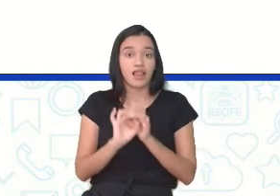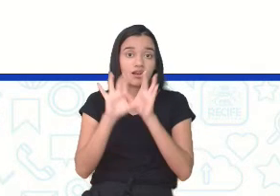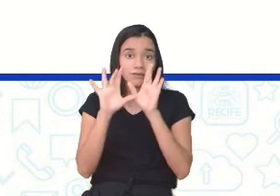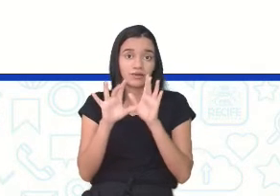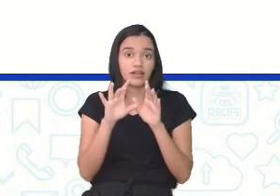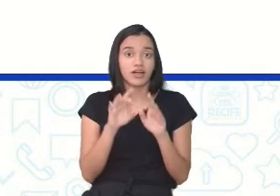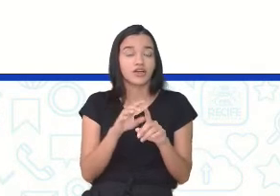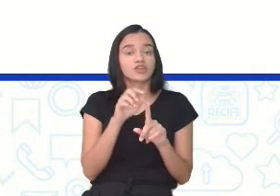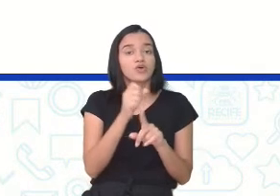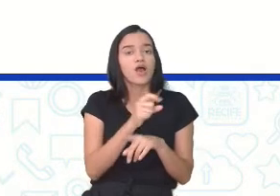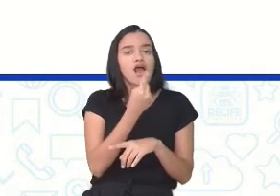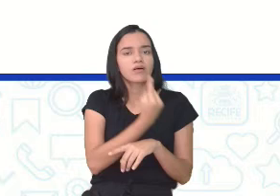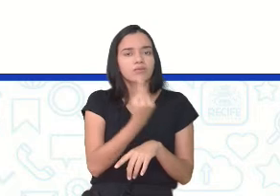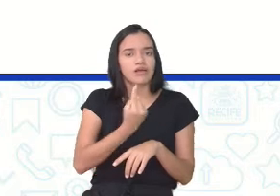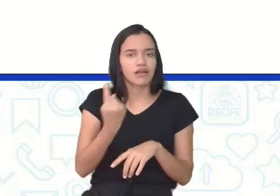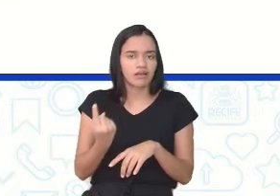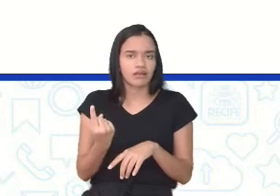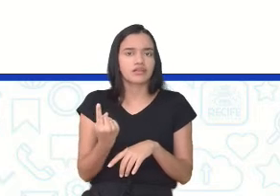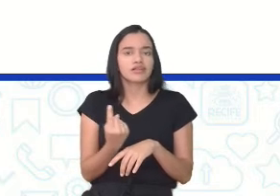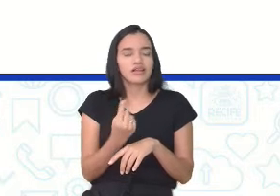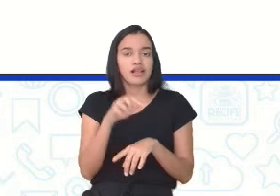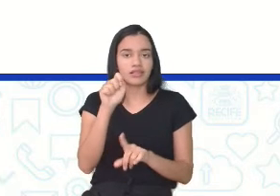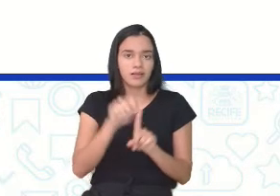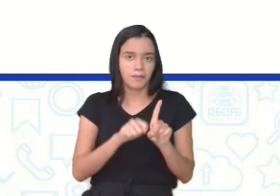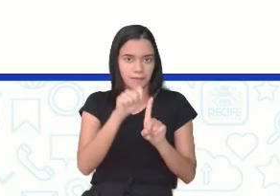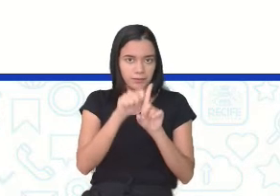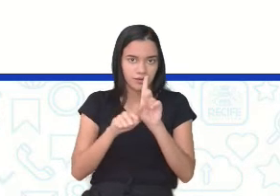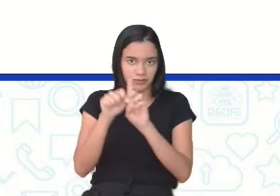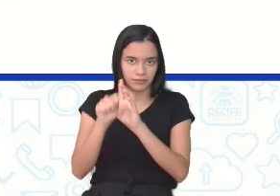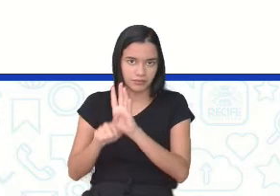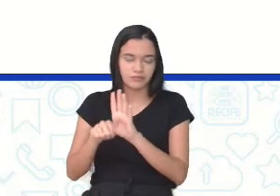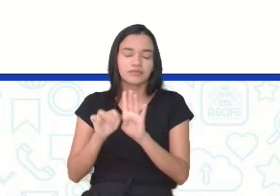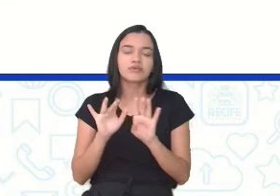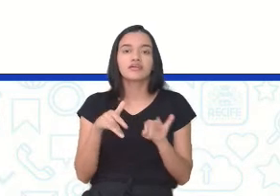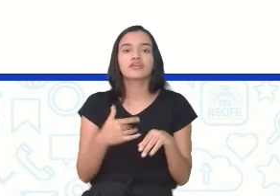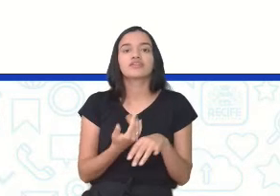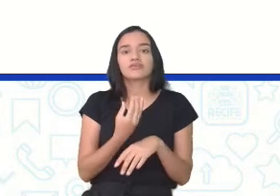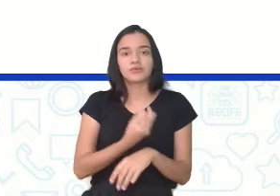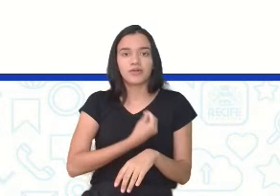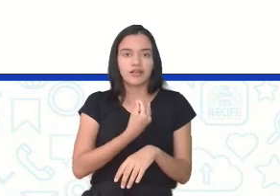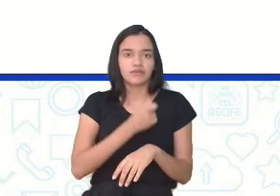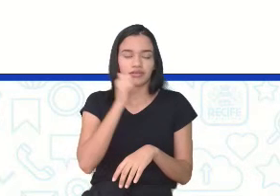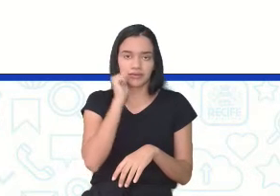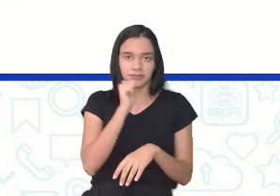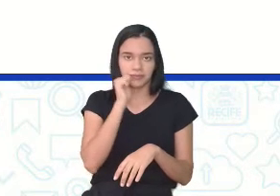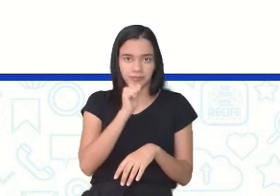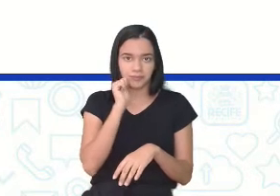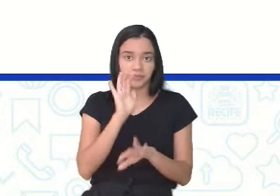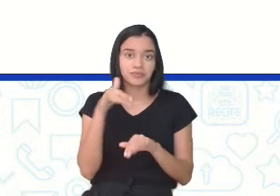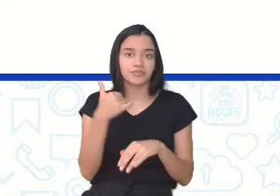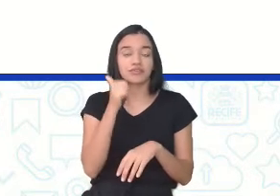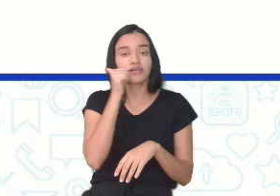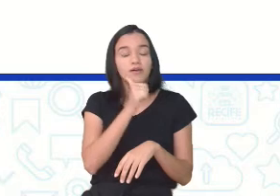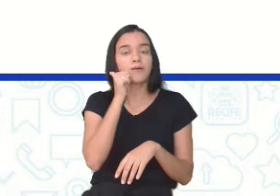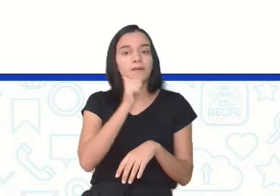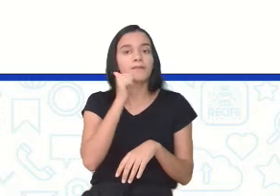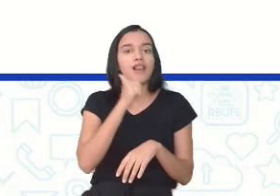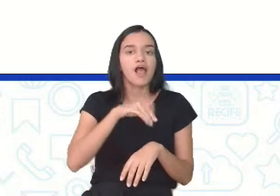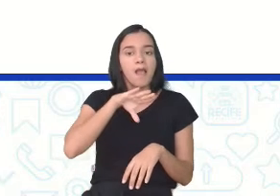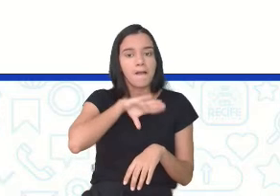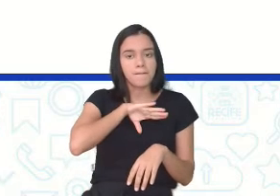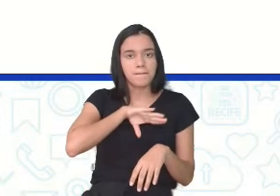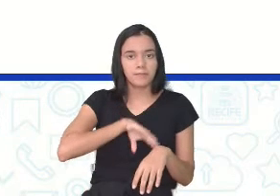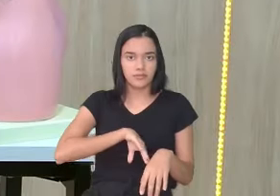recolhidos pelas tubas uterinas enquanto durar a vida reprodutiva da mulher. Ou seja, enquanto a mulher estiver